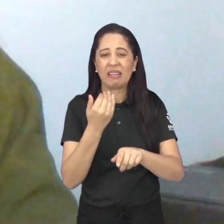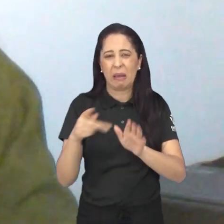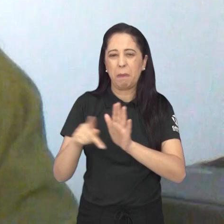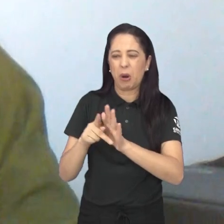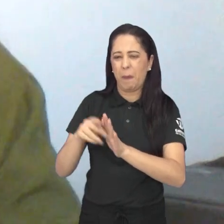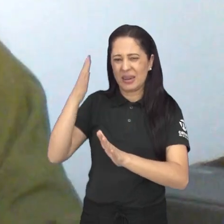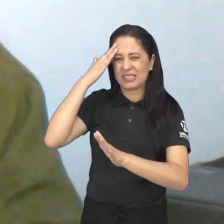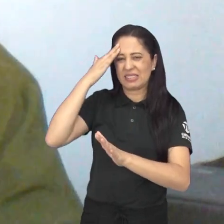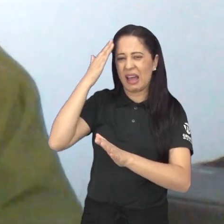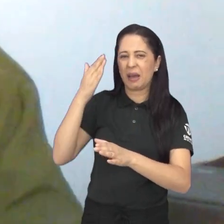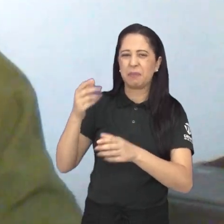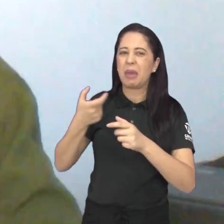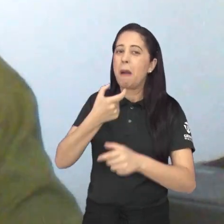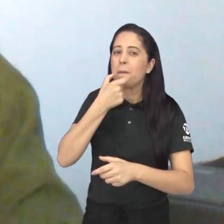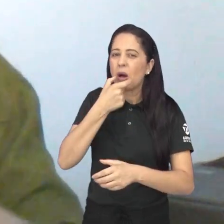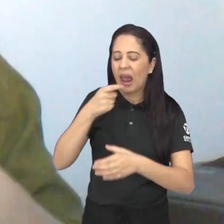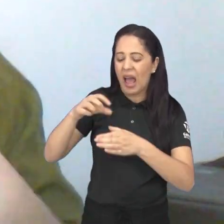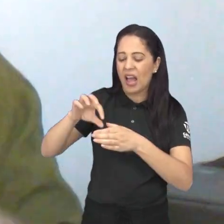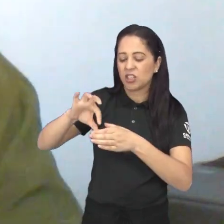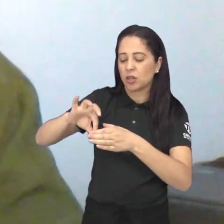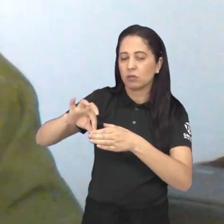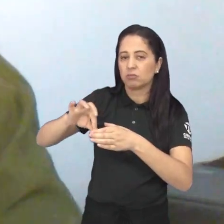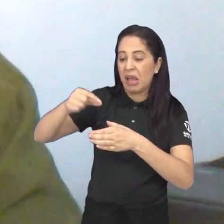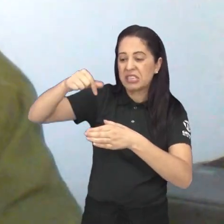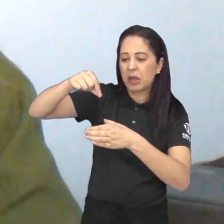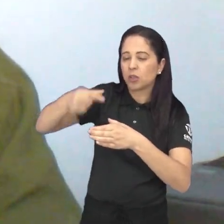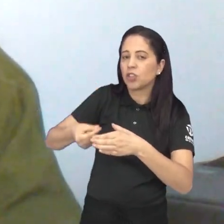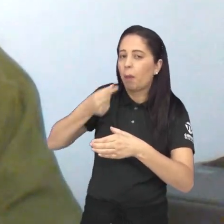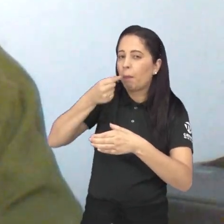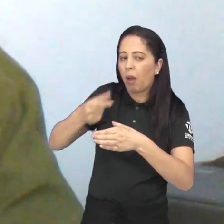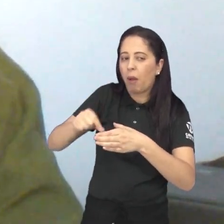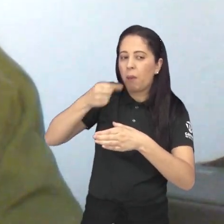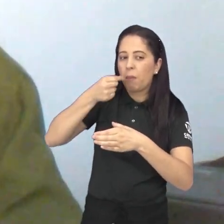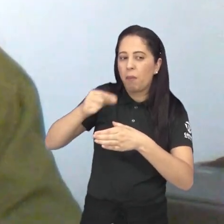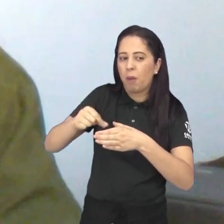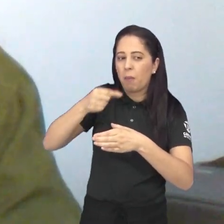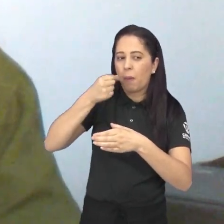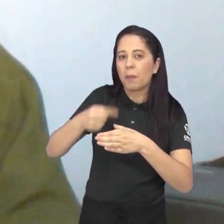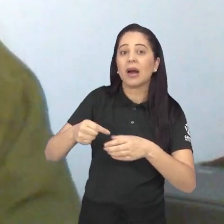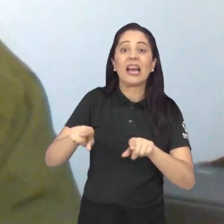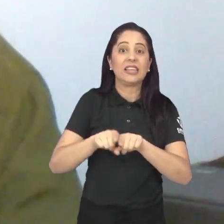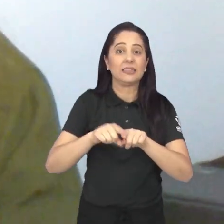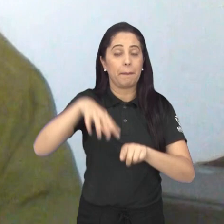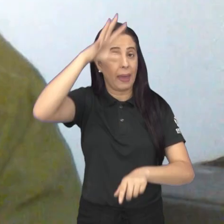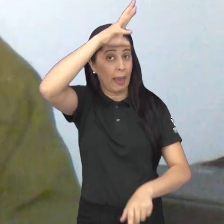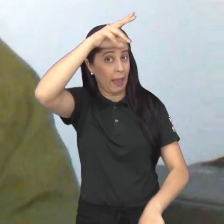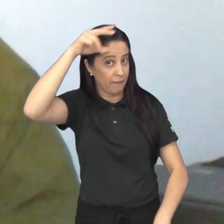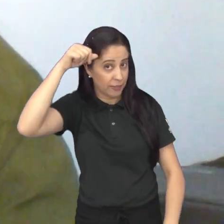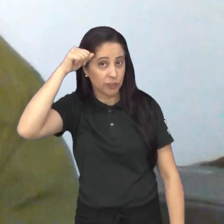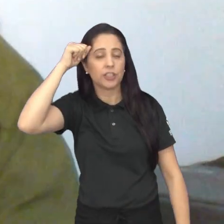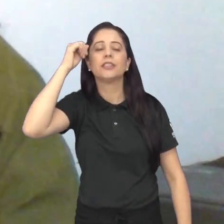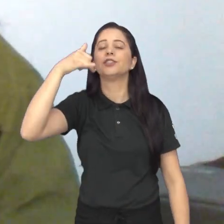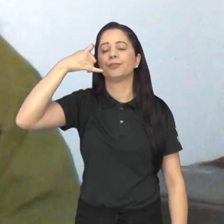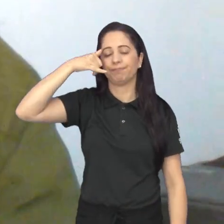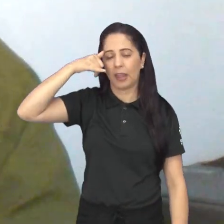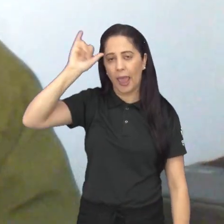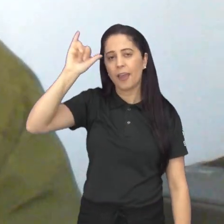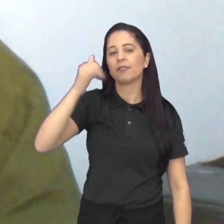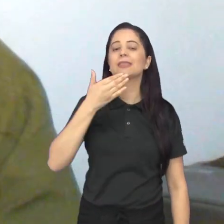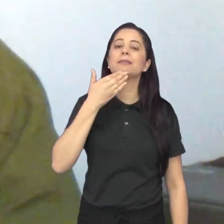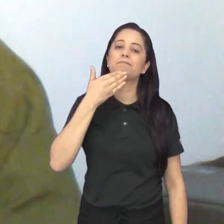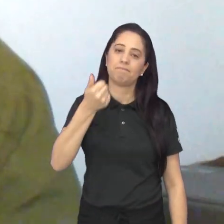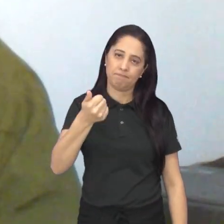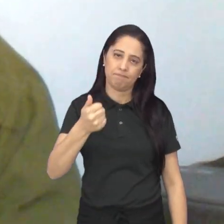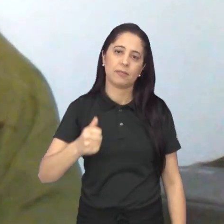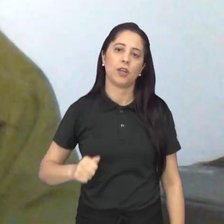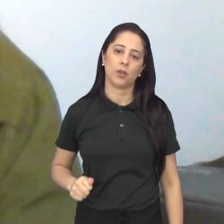supermercado, aqueles bolacha recheada, esses que a gente sabe que não faz muito bem, refrigerante, Então, tem que evitar o máximo que a